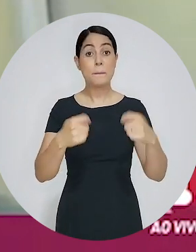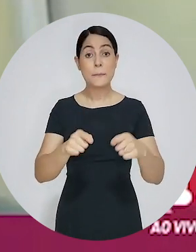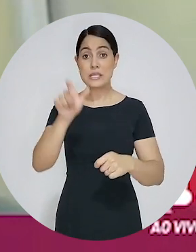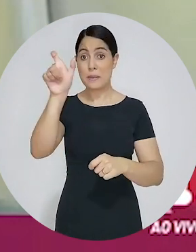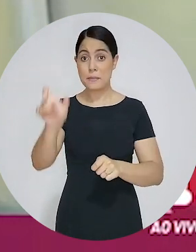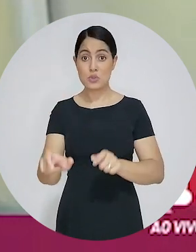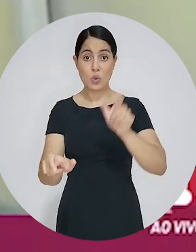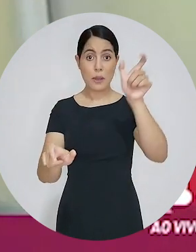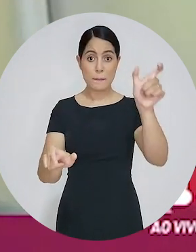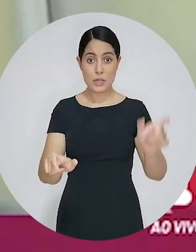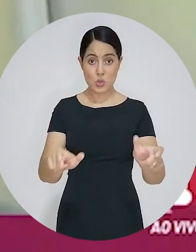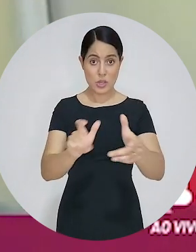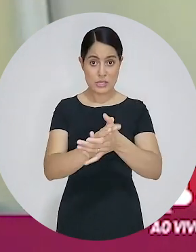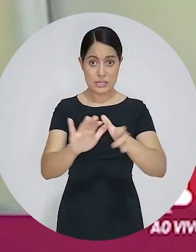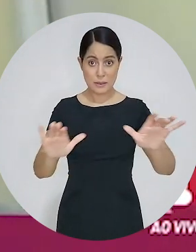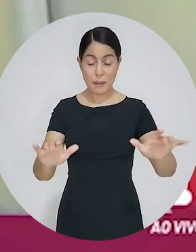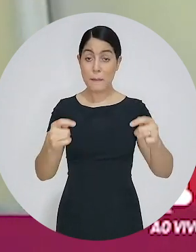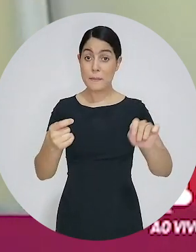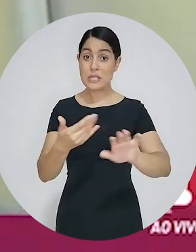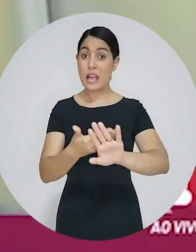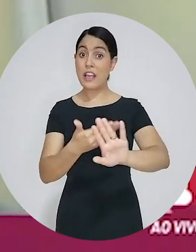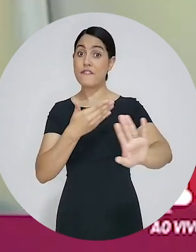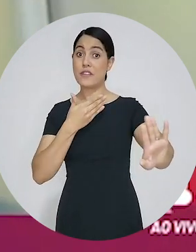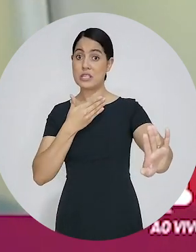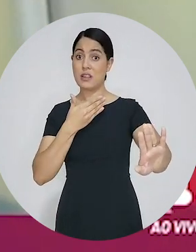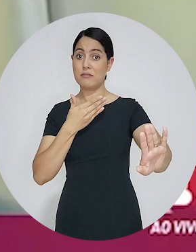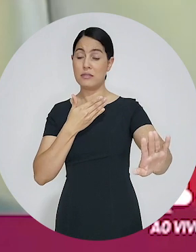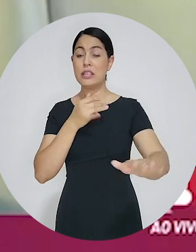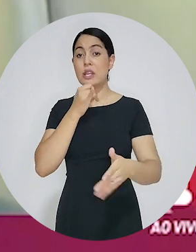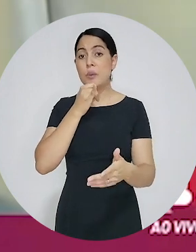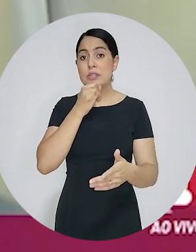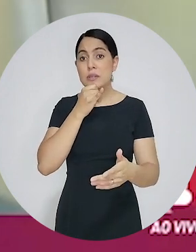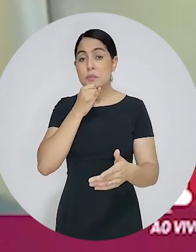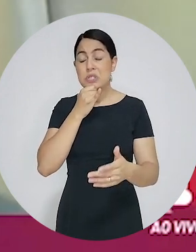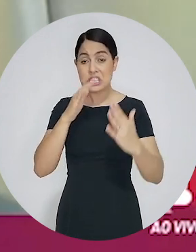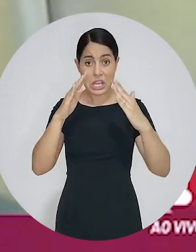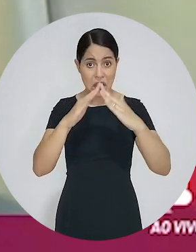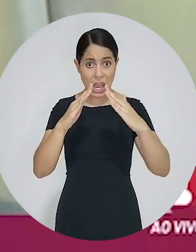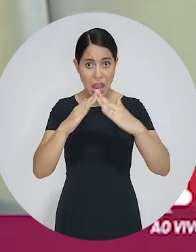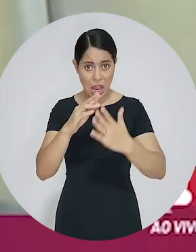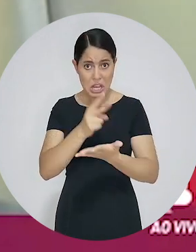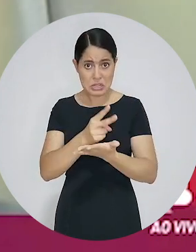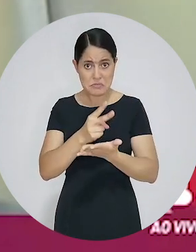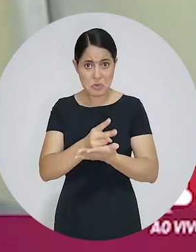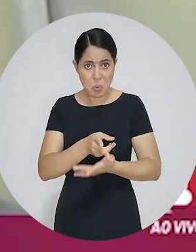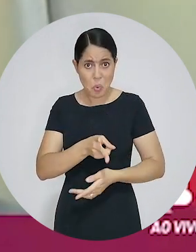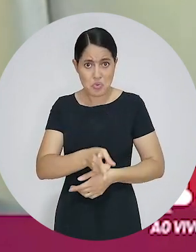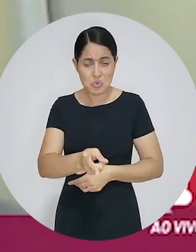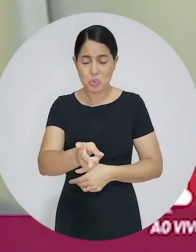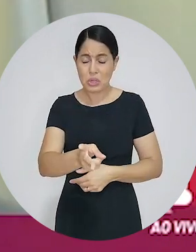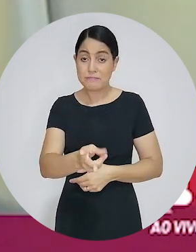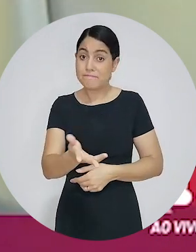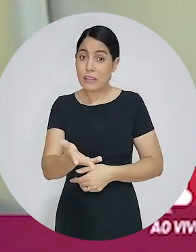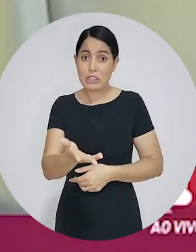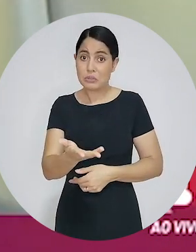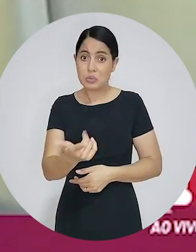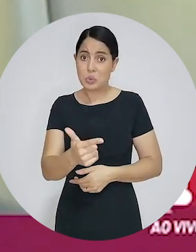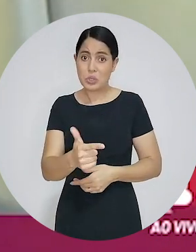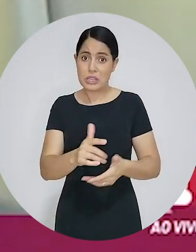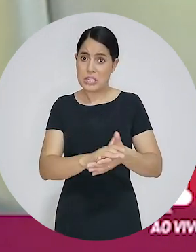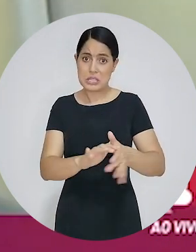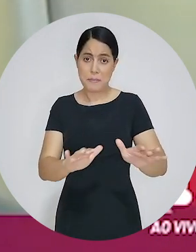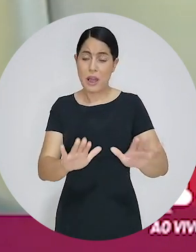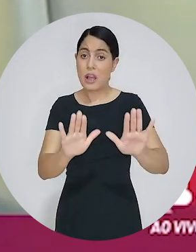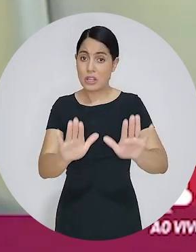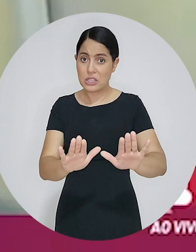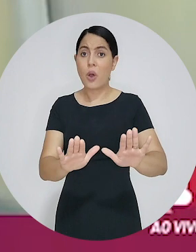pelo afastamento do convívio sob a perspectiva de morarem sob o mesmo teto, né? É o que eu costumo dizer,